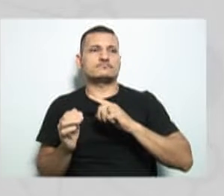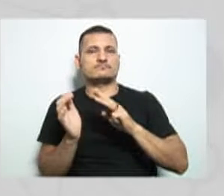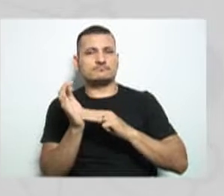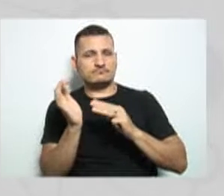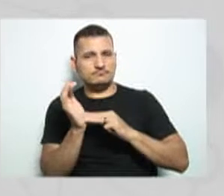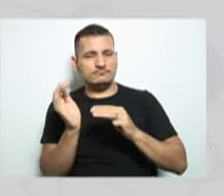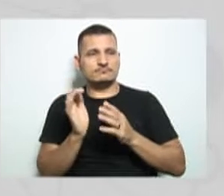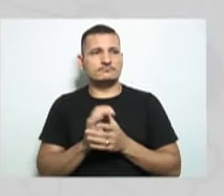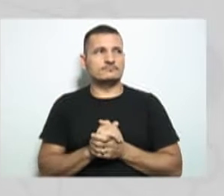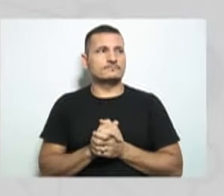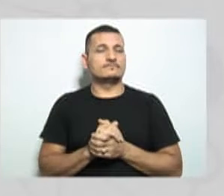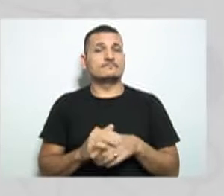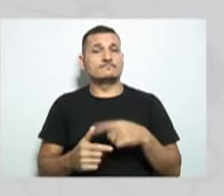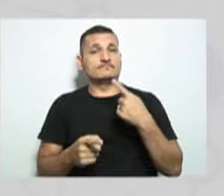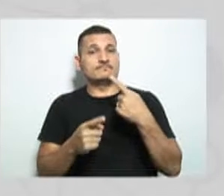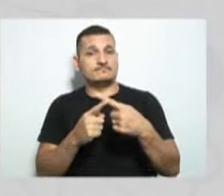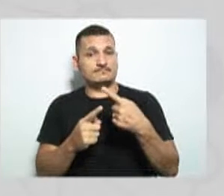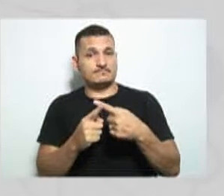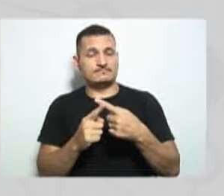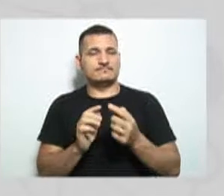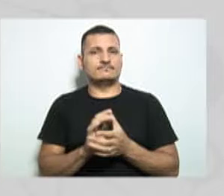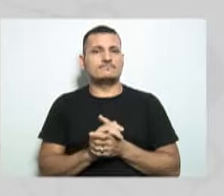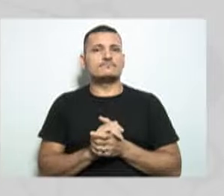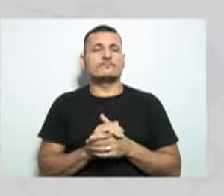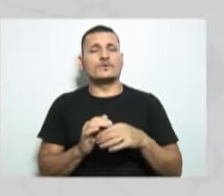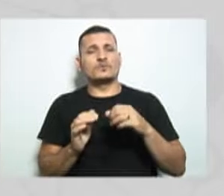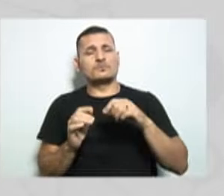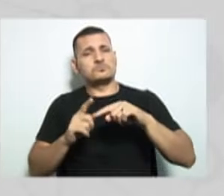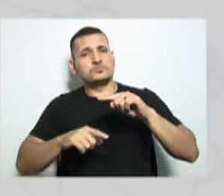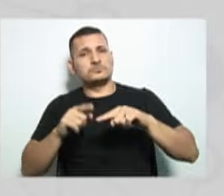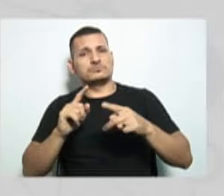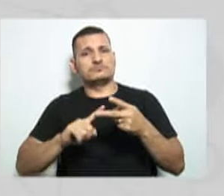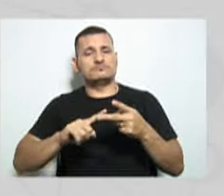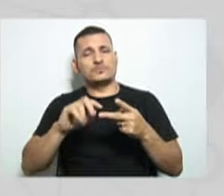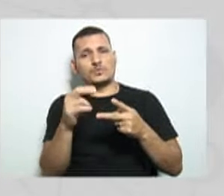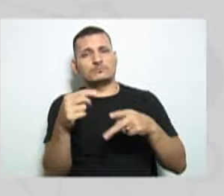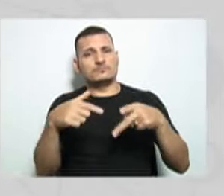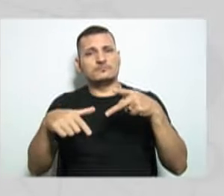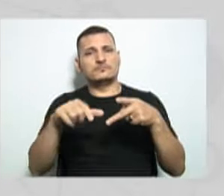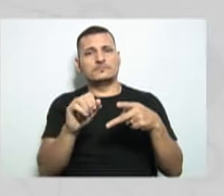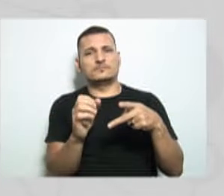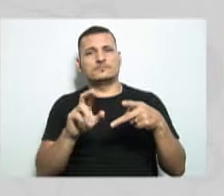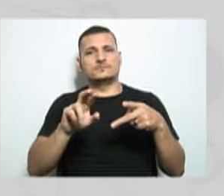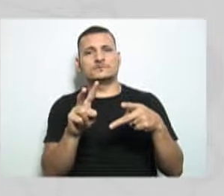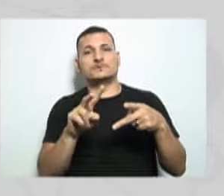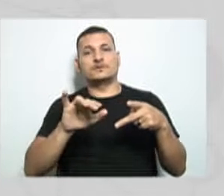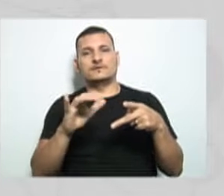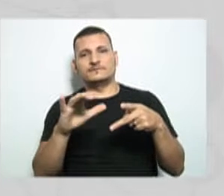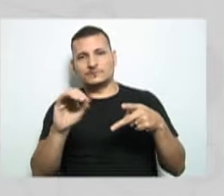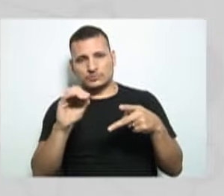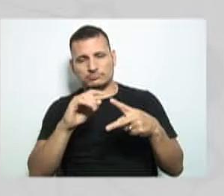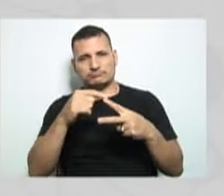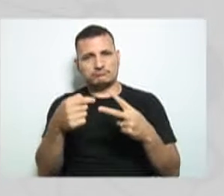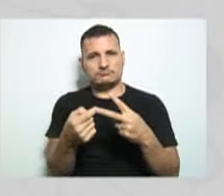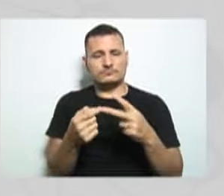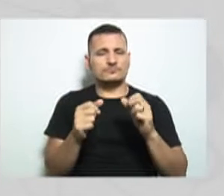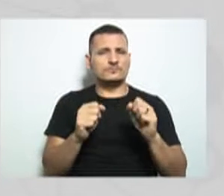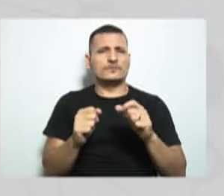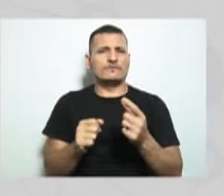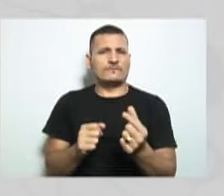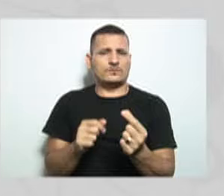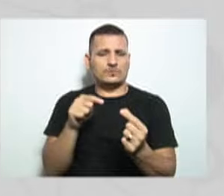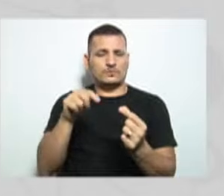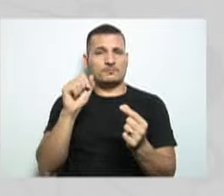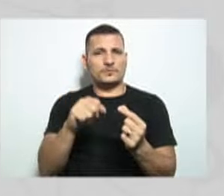método. Por quê? Pelo produto ou serviço. O preço pode, dessa forma, ser ajustado